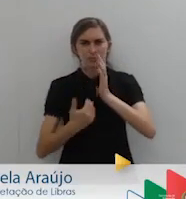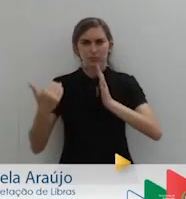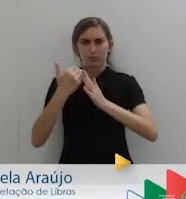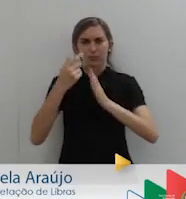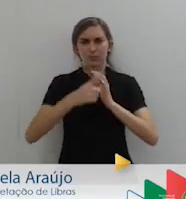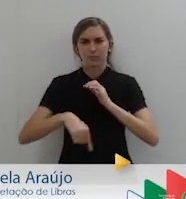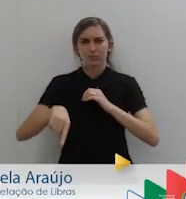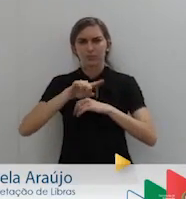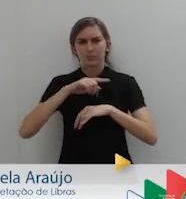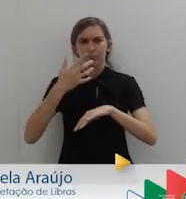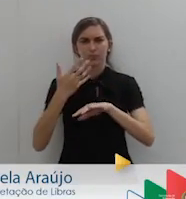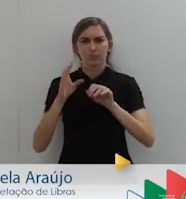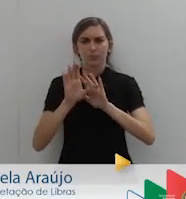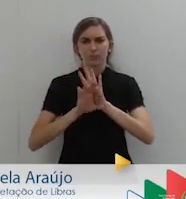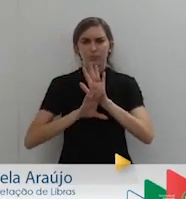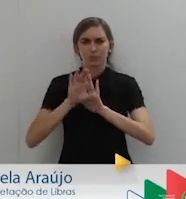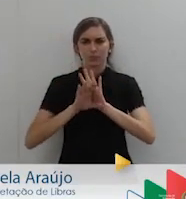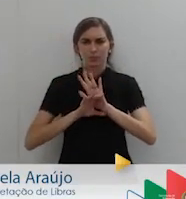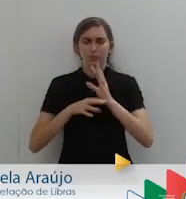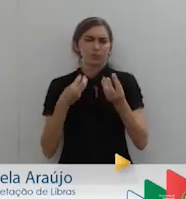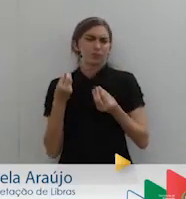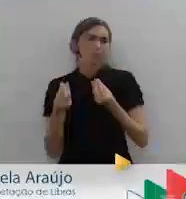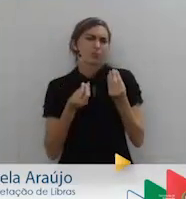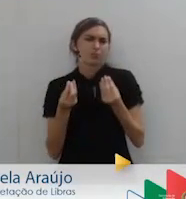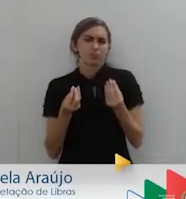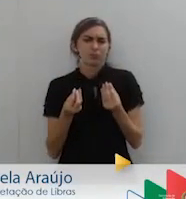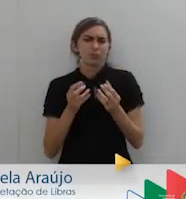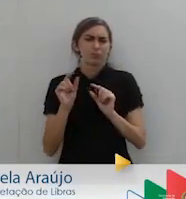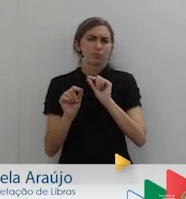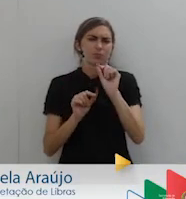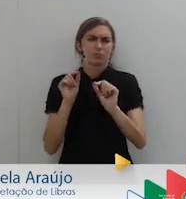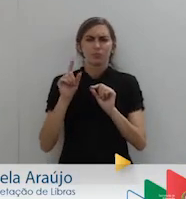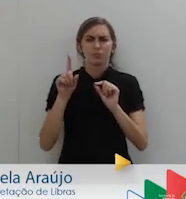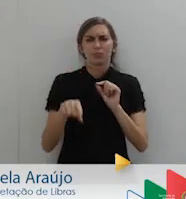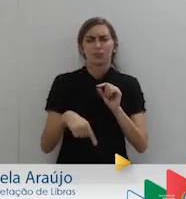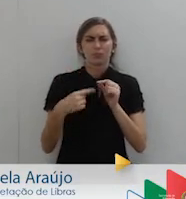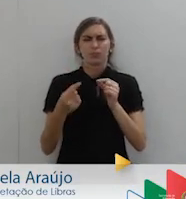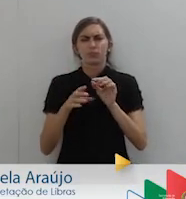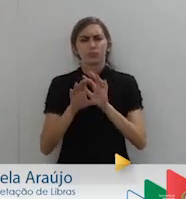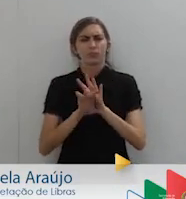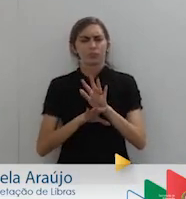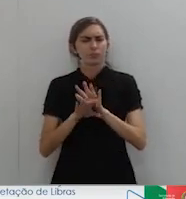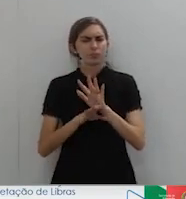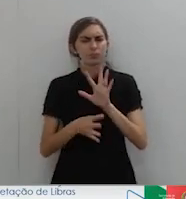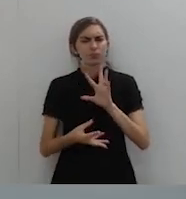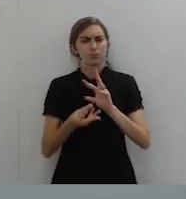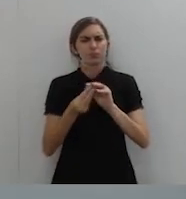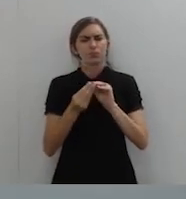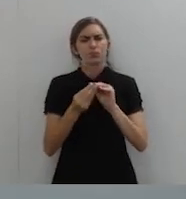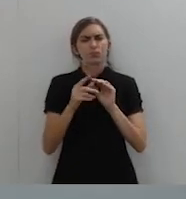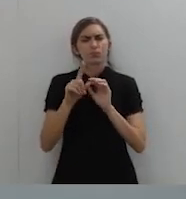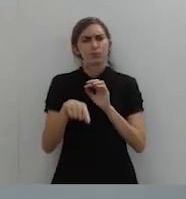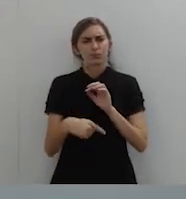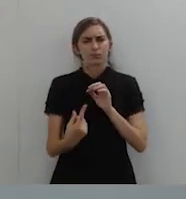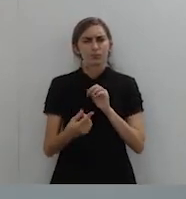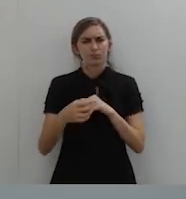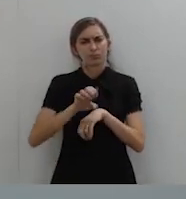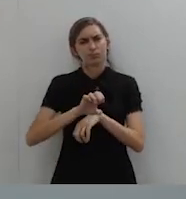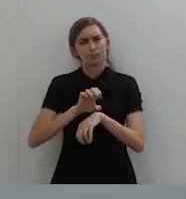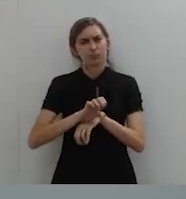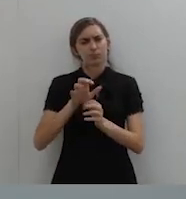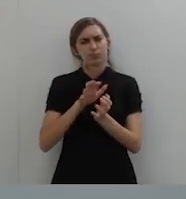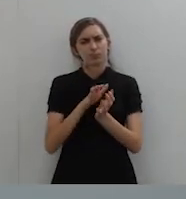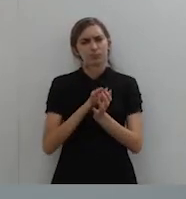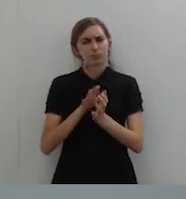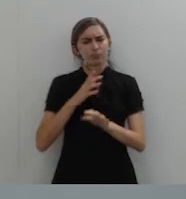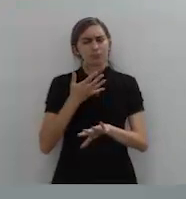do nosso componente curricular. Como assim, professor? O que é componente curricular? Componente curricular para o estado de